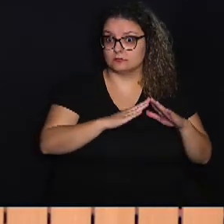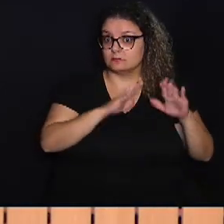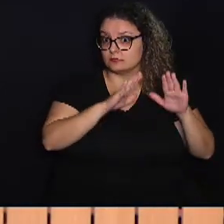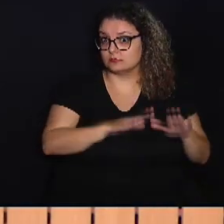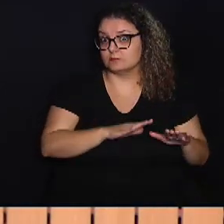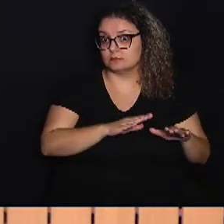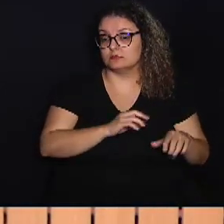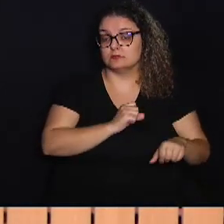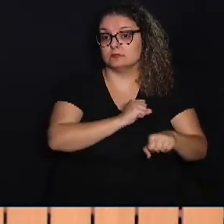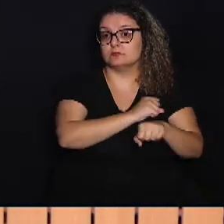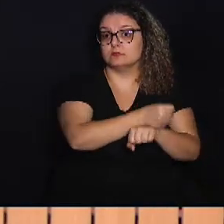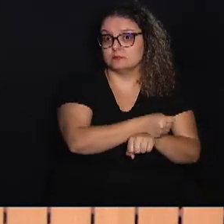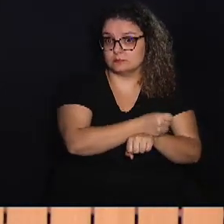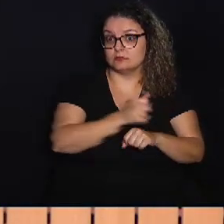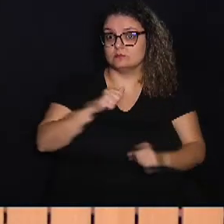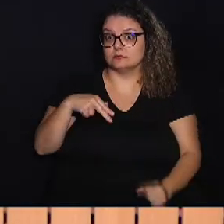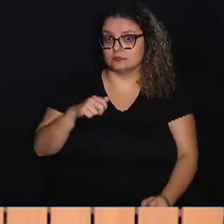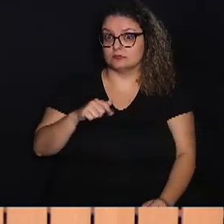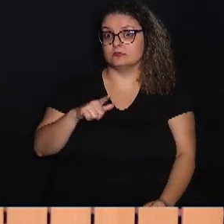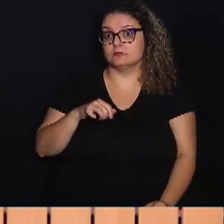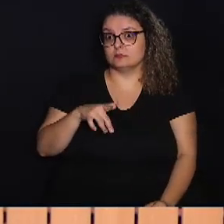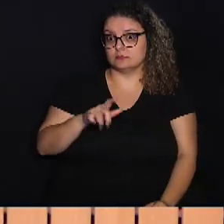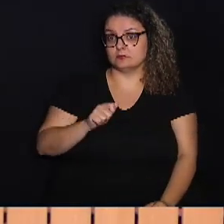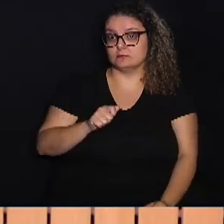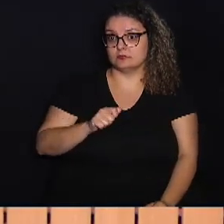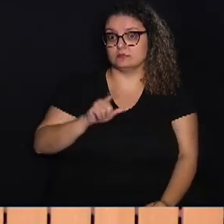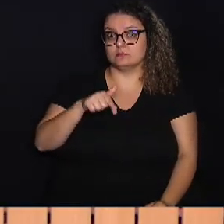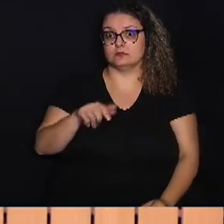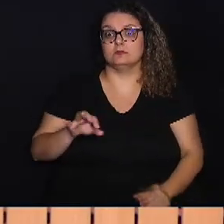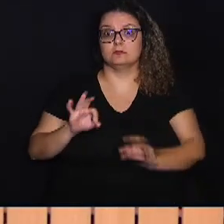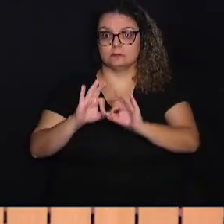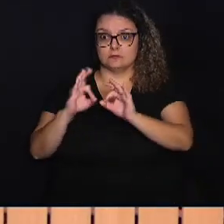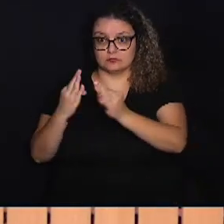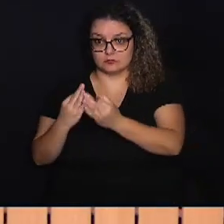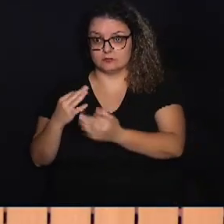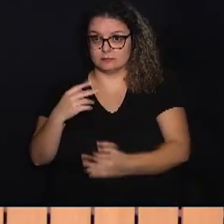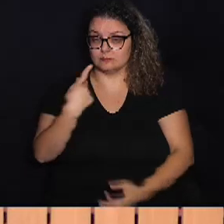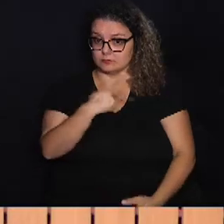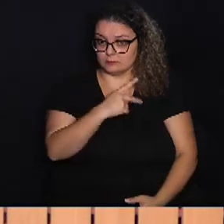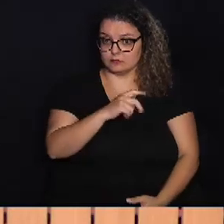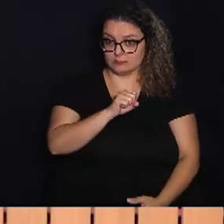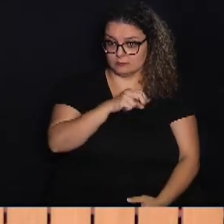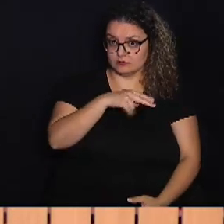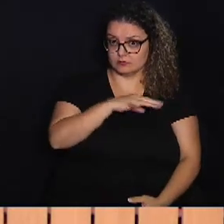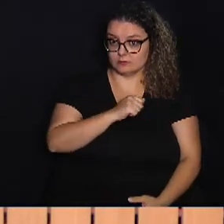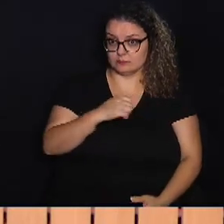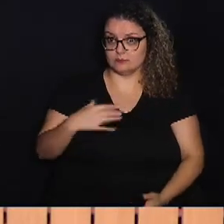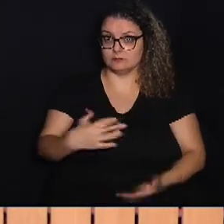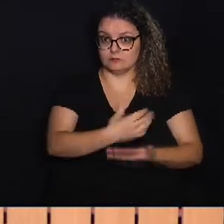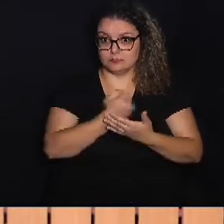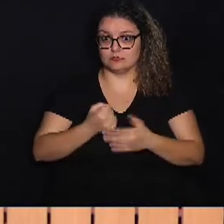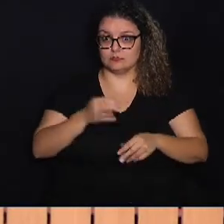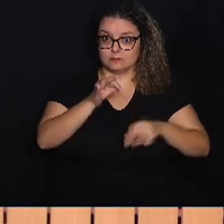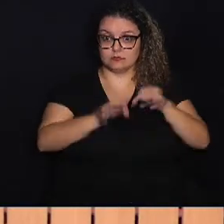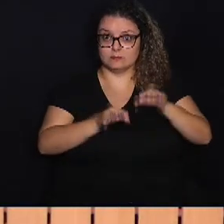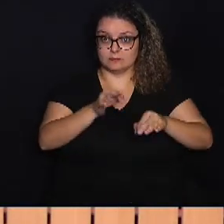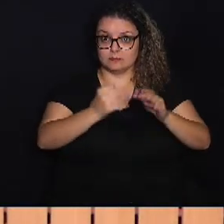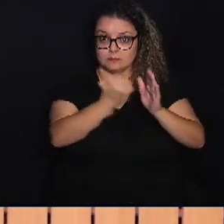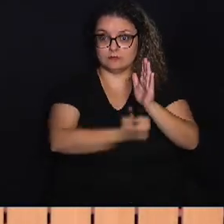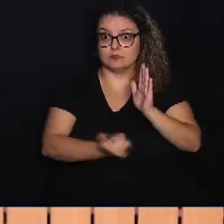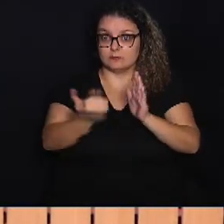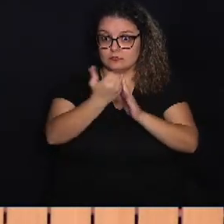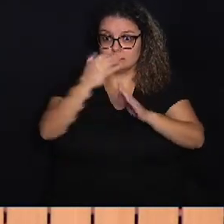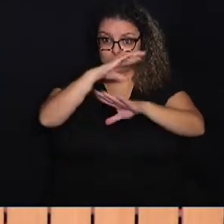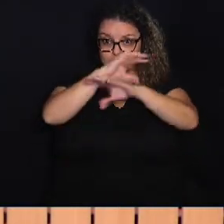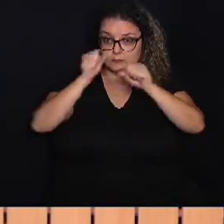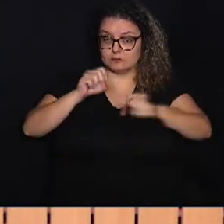análoga à escravidão depois da família ter resgatado Sônia um desembargador do Tribunal de Justiça